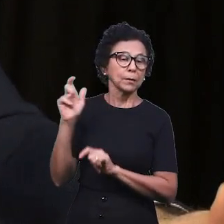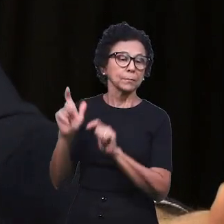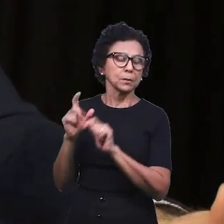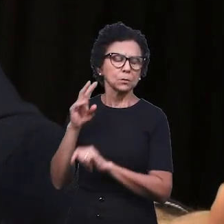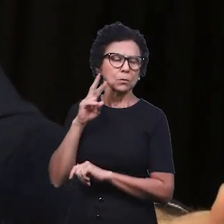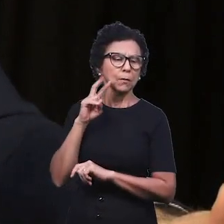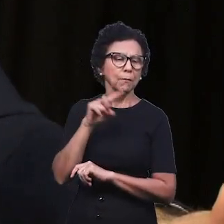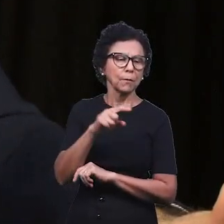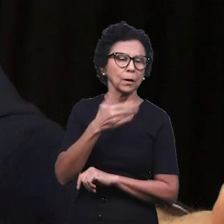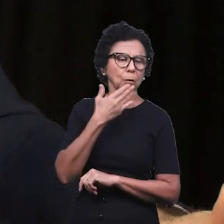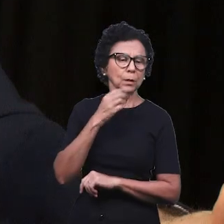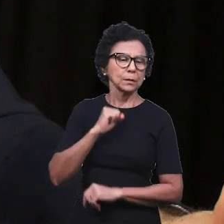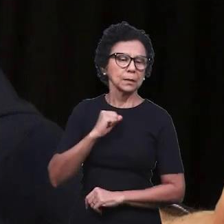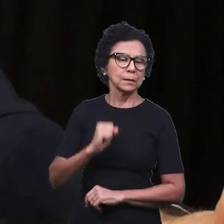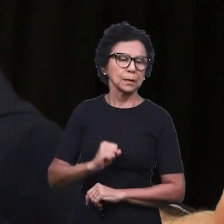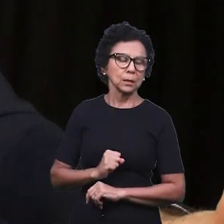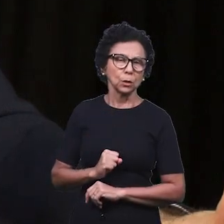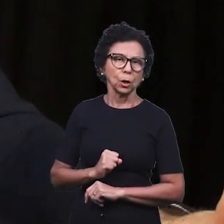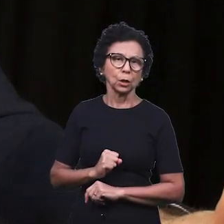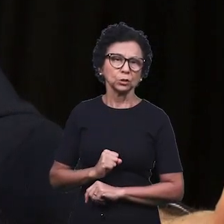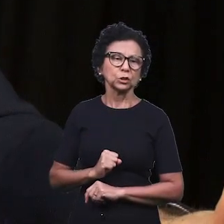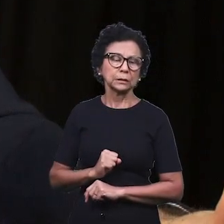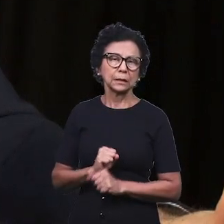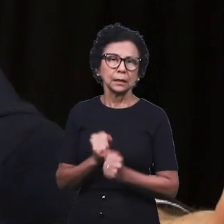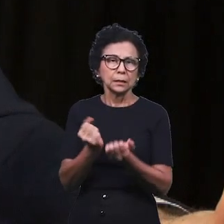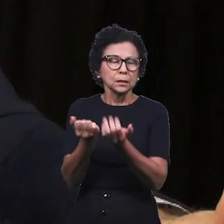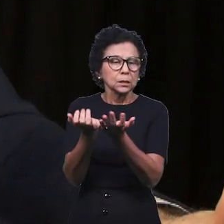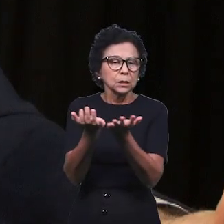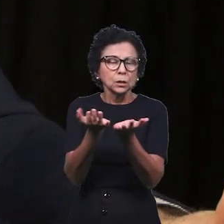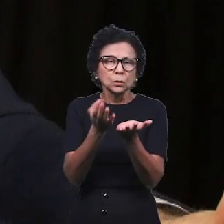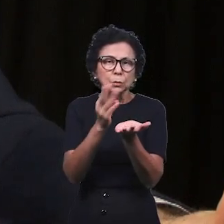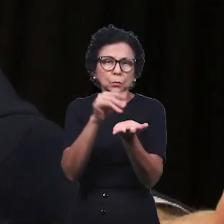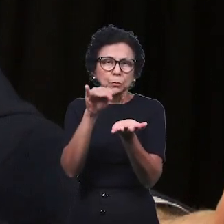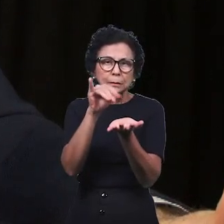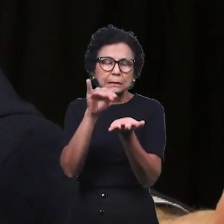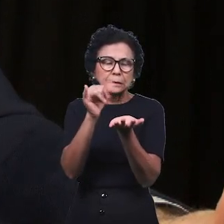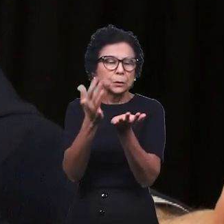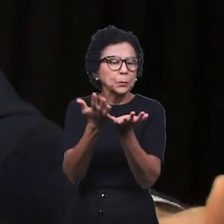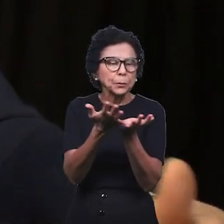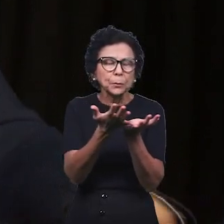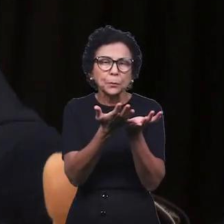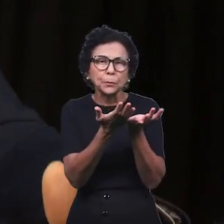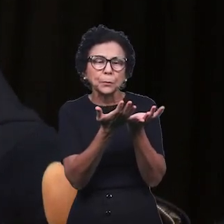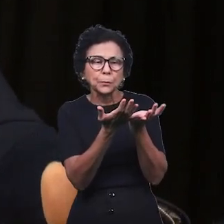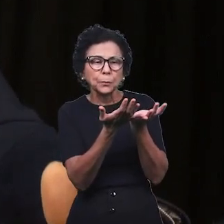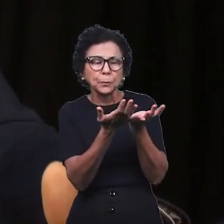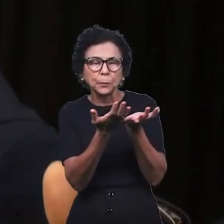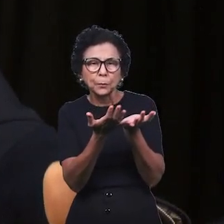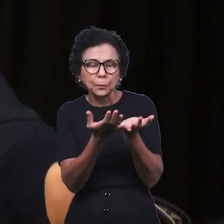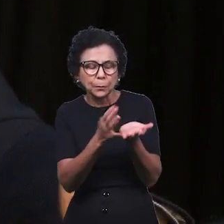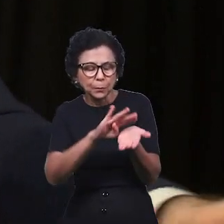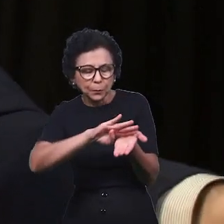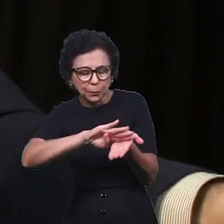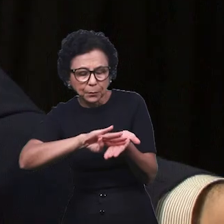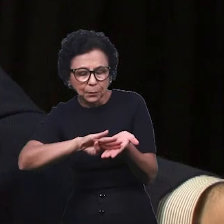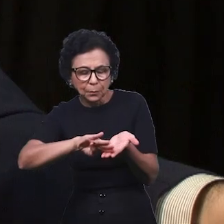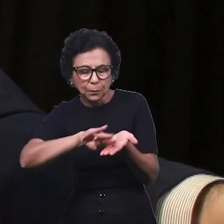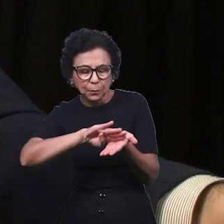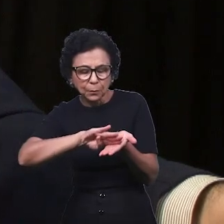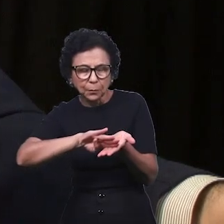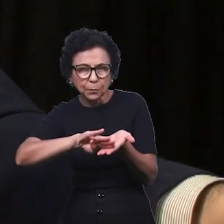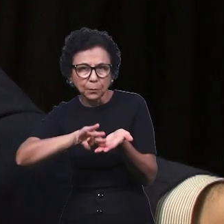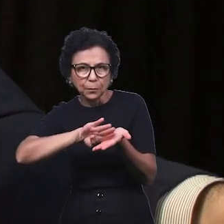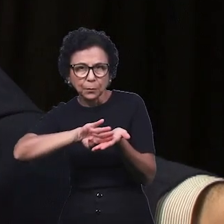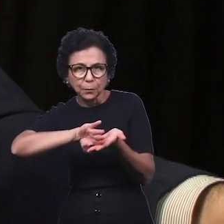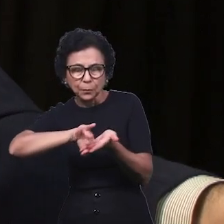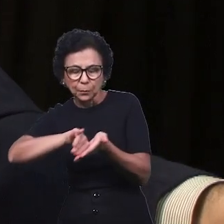para o arraial. Ou seja, enfim, né? Tudo foi feito, tudo estava consumado,